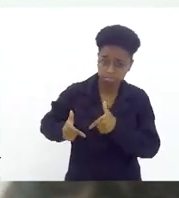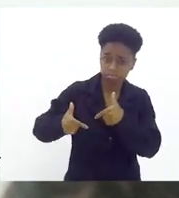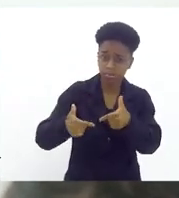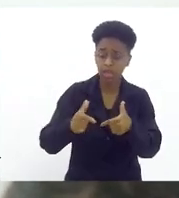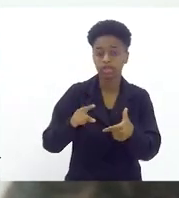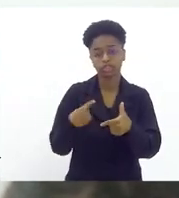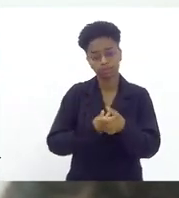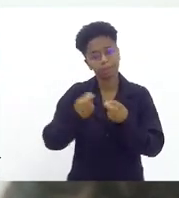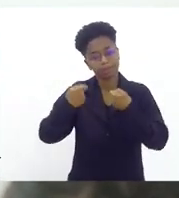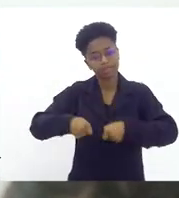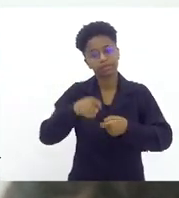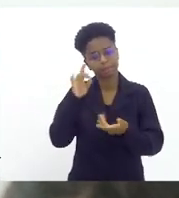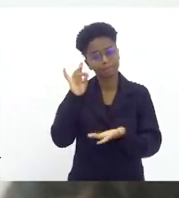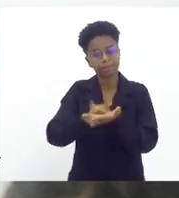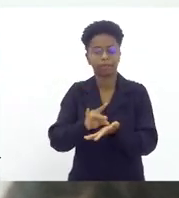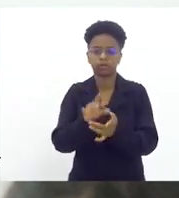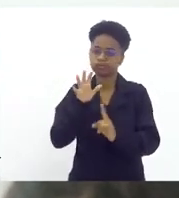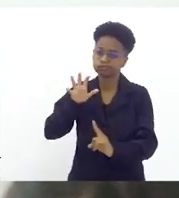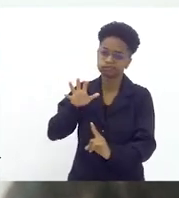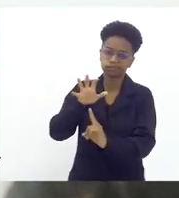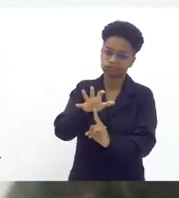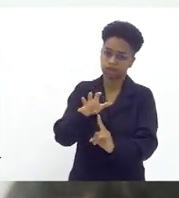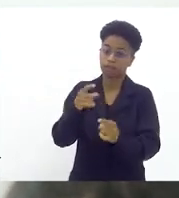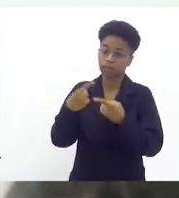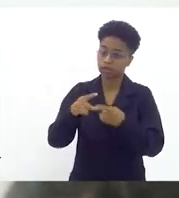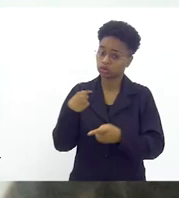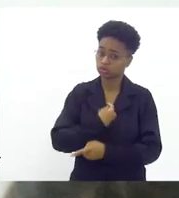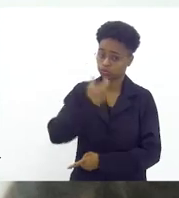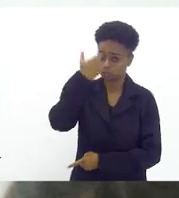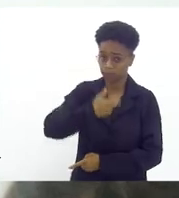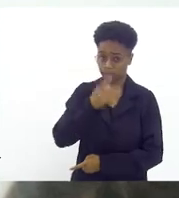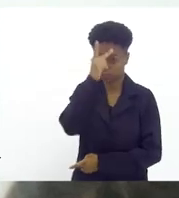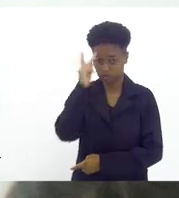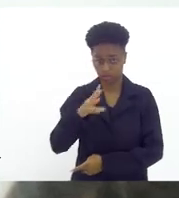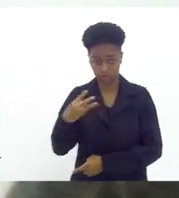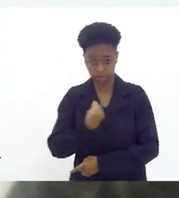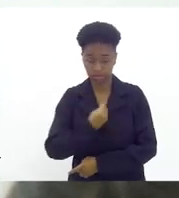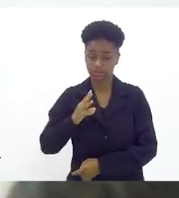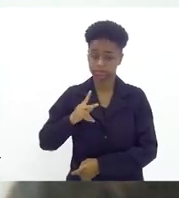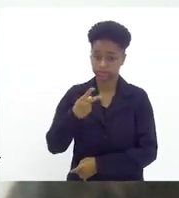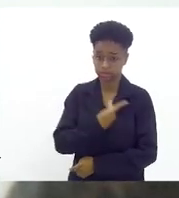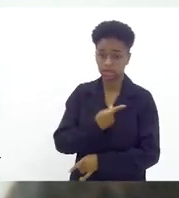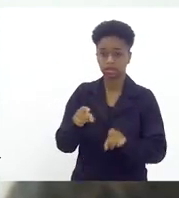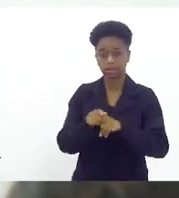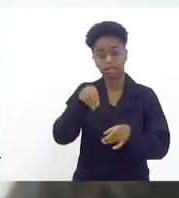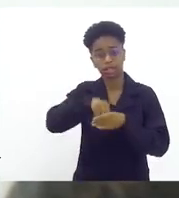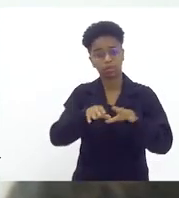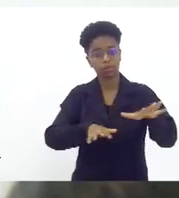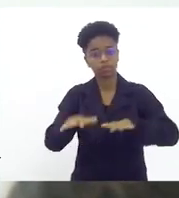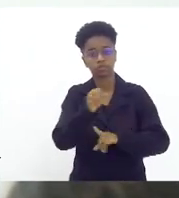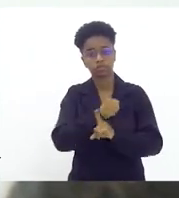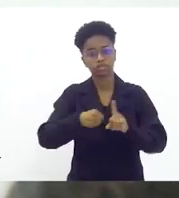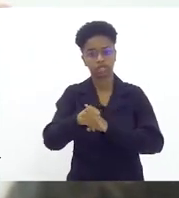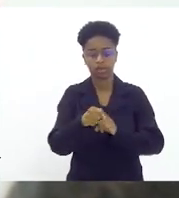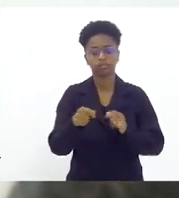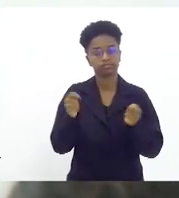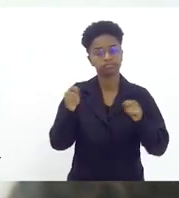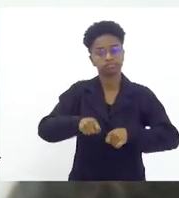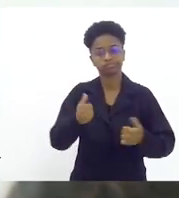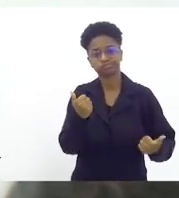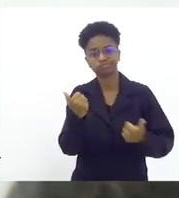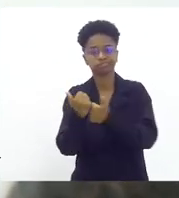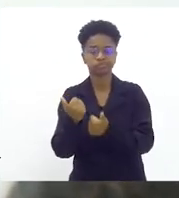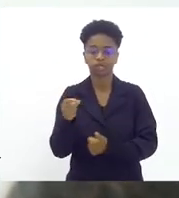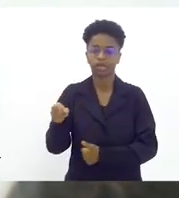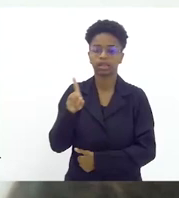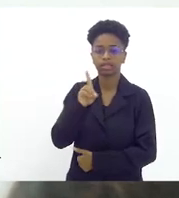gente precisa pressionar enquanto pessoas trans e travestis dos movimentos sociais também para que a atuação da deputada